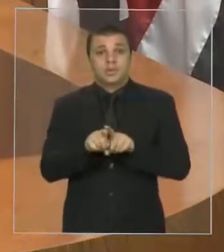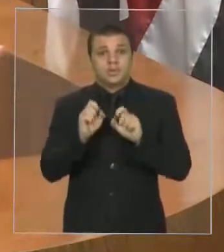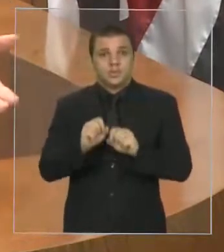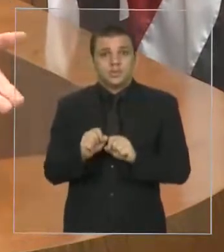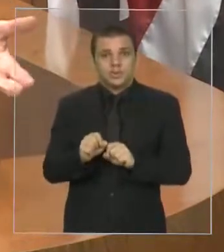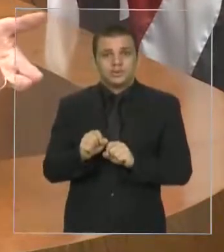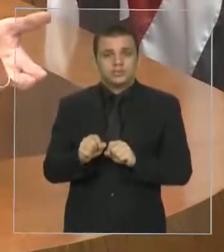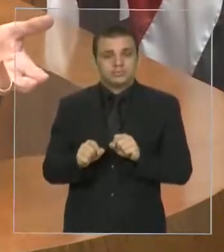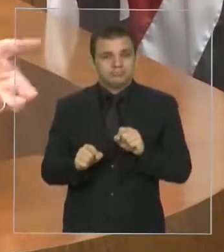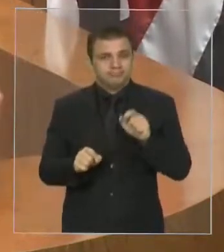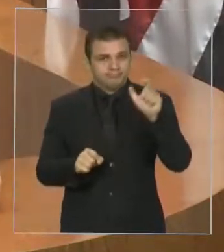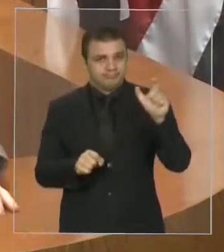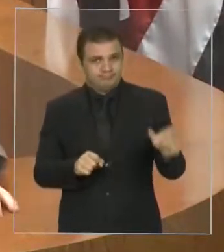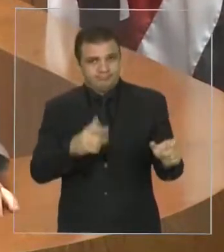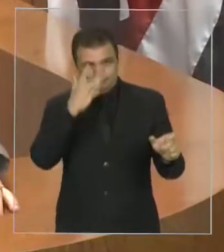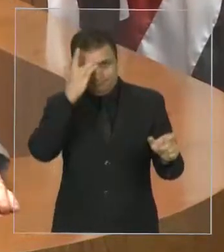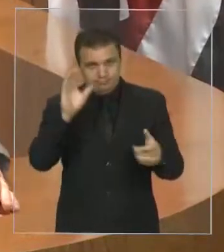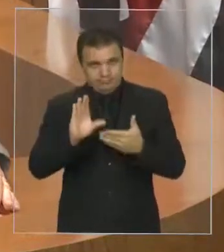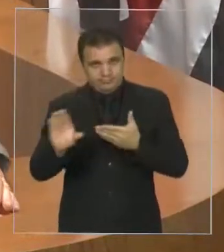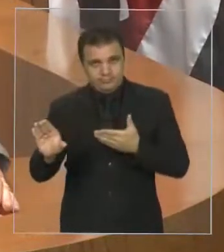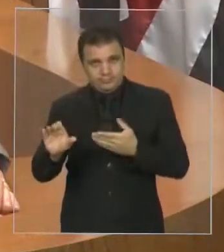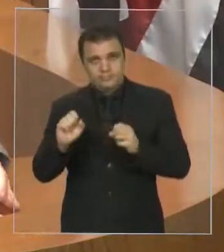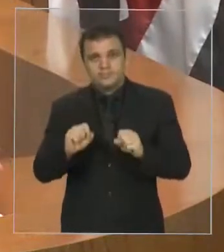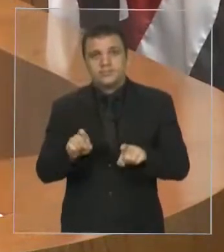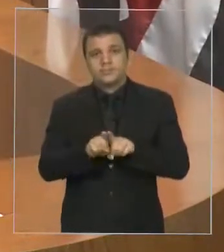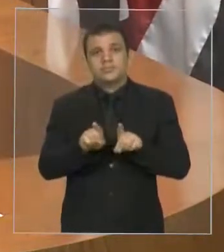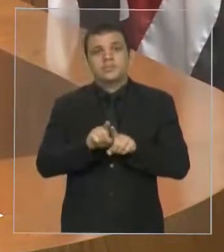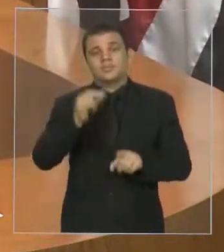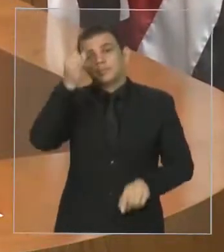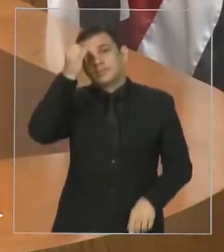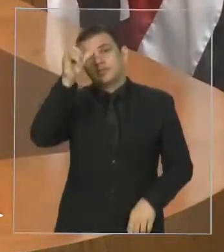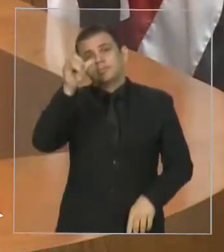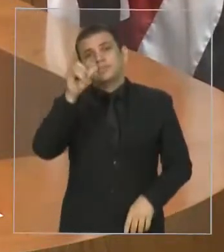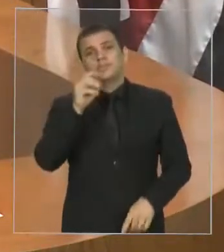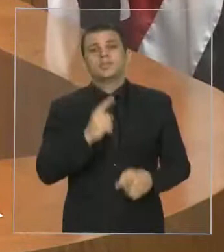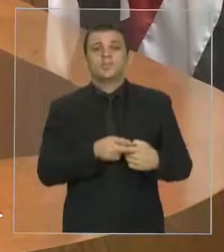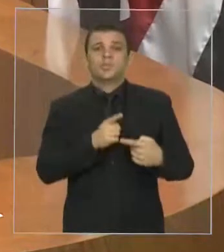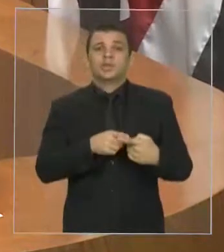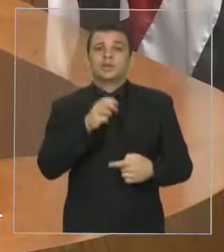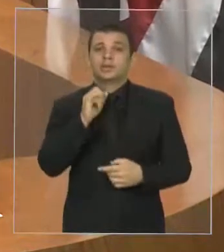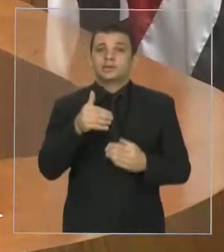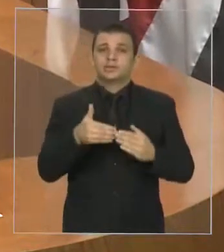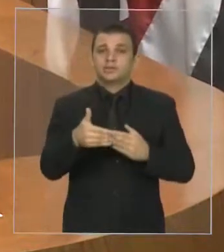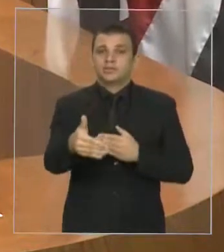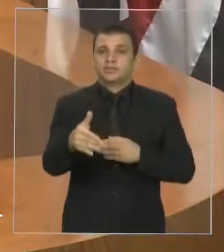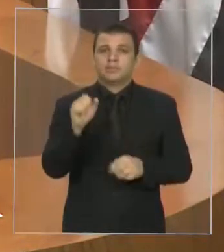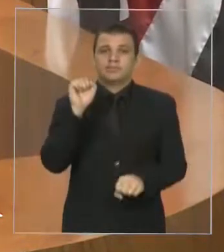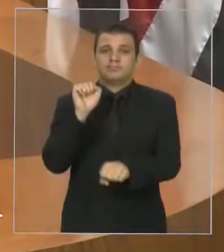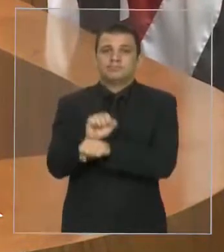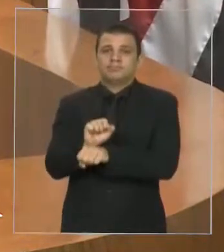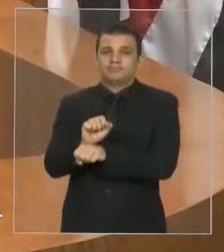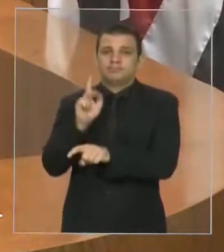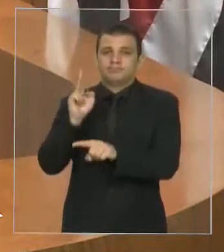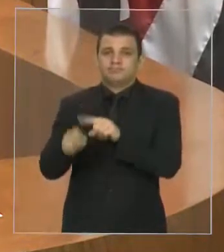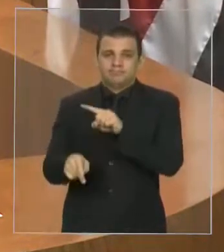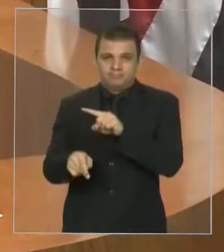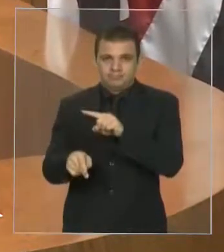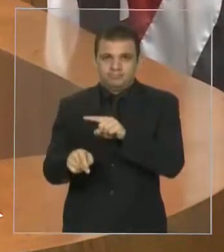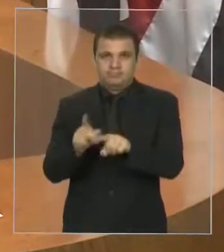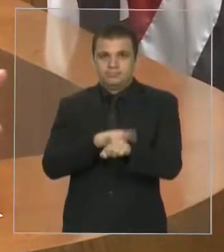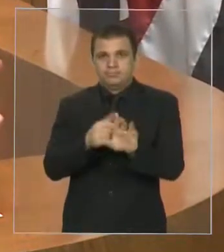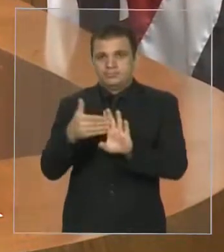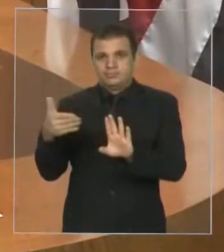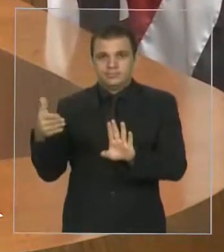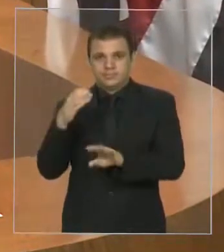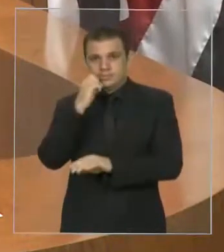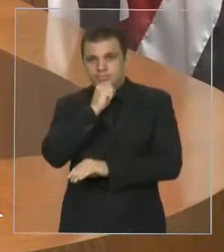os investimentos, até para evitar que se houver no decorrer do contrato uma interrupção num período muito curto do contrato,